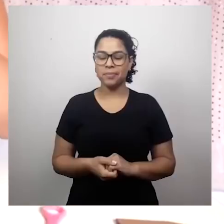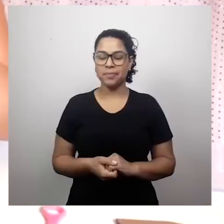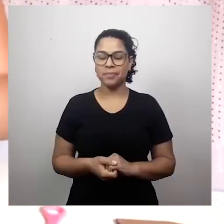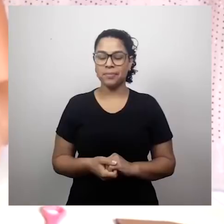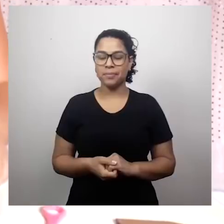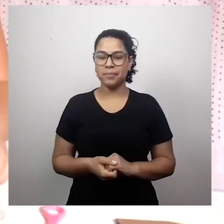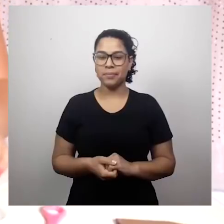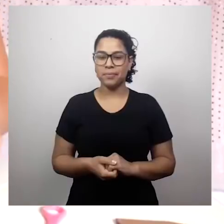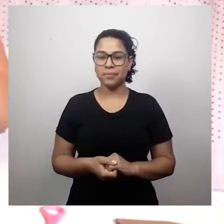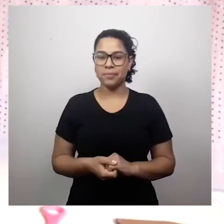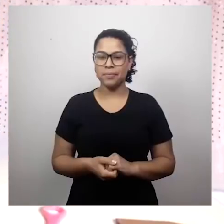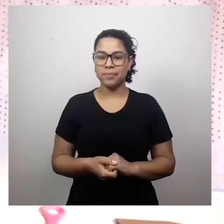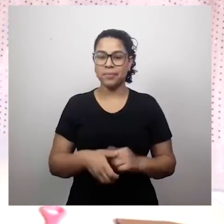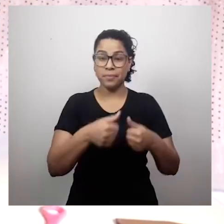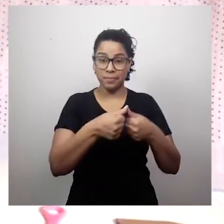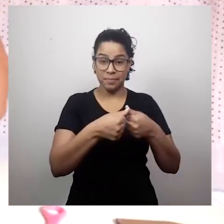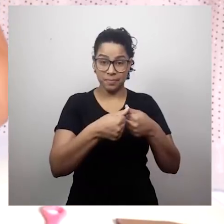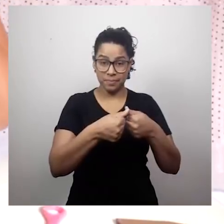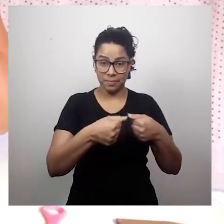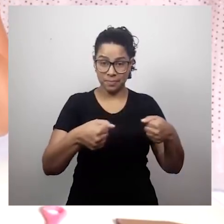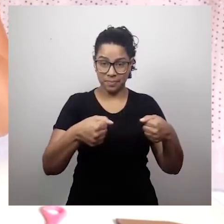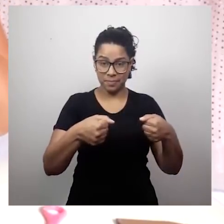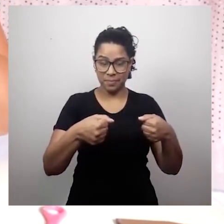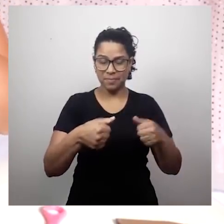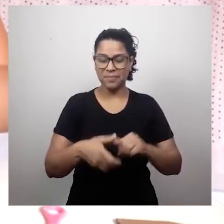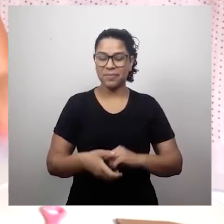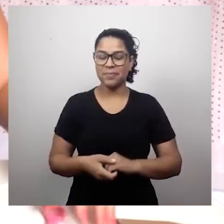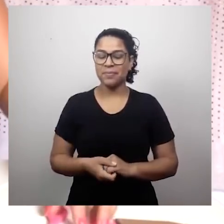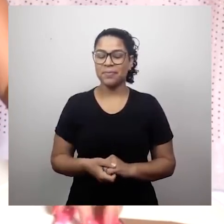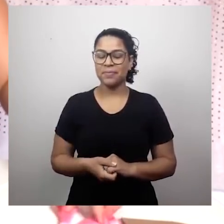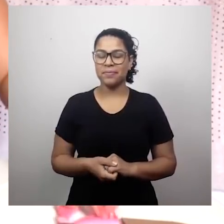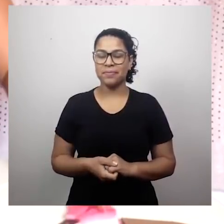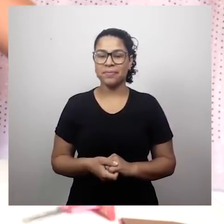E aí, vamos pegar um pedacinho de durex.